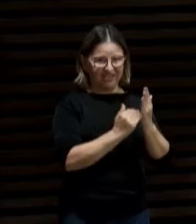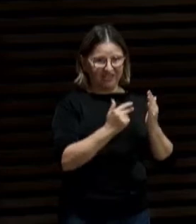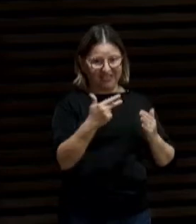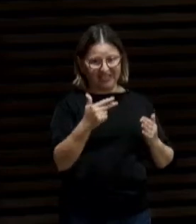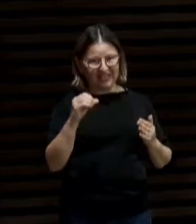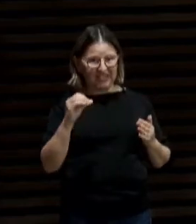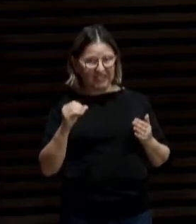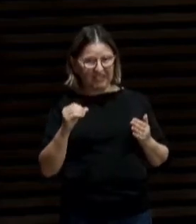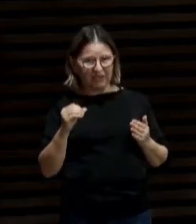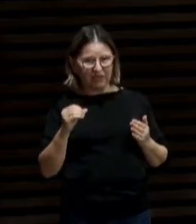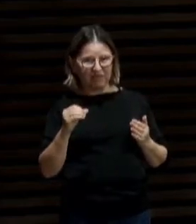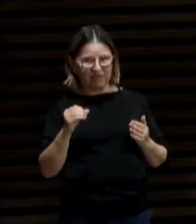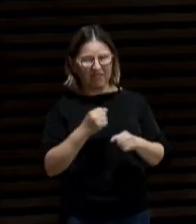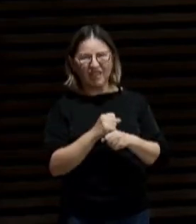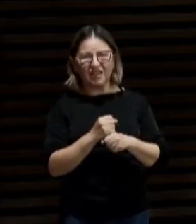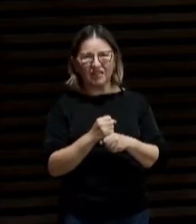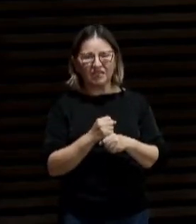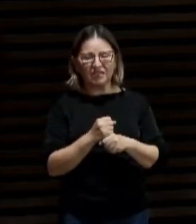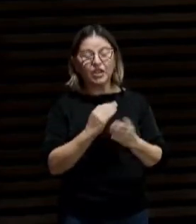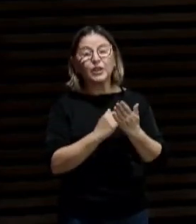sobra quanto? A eternidade.